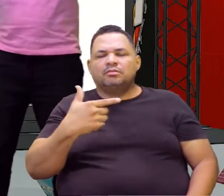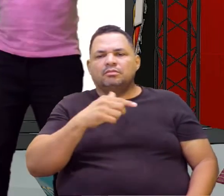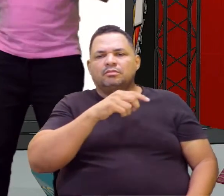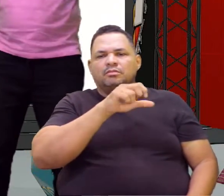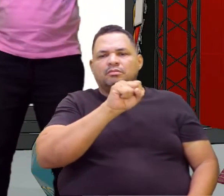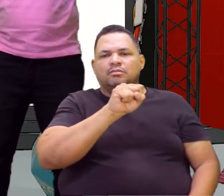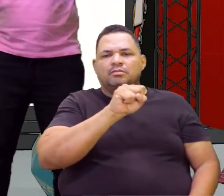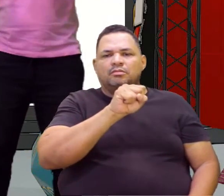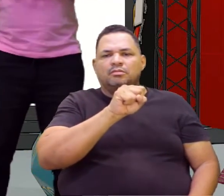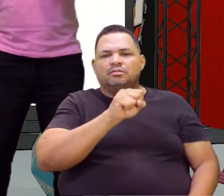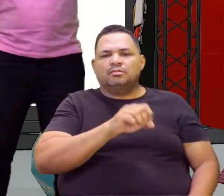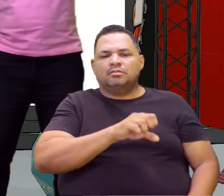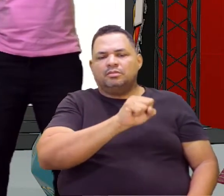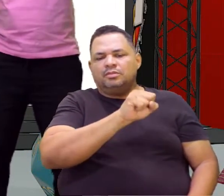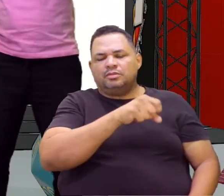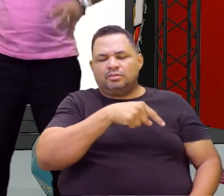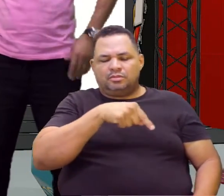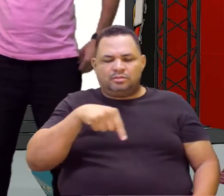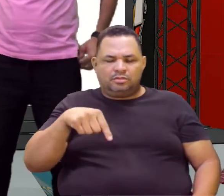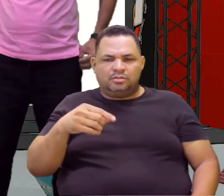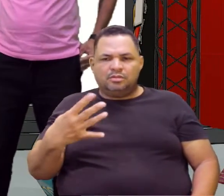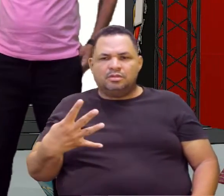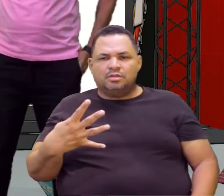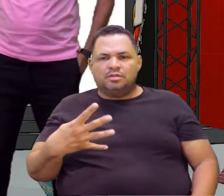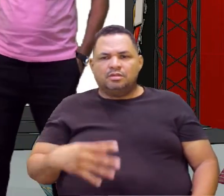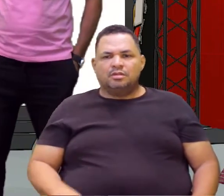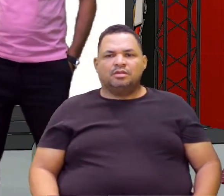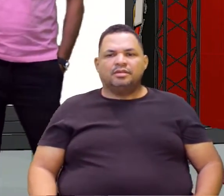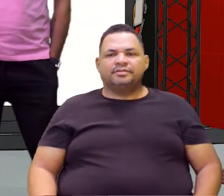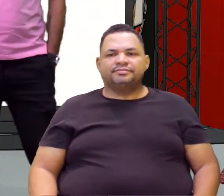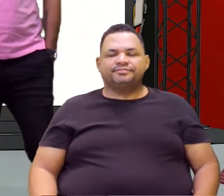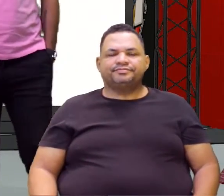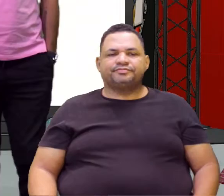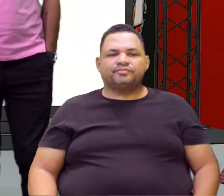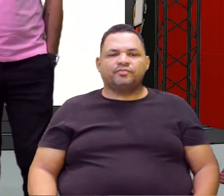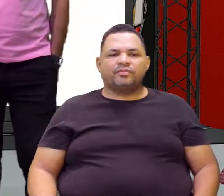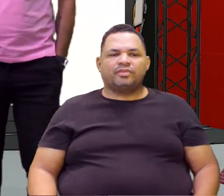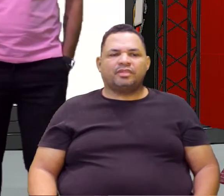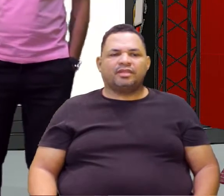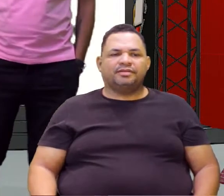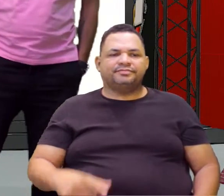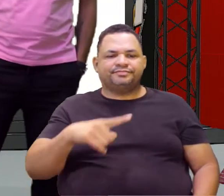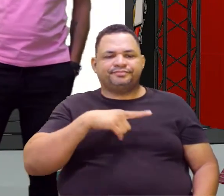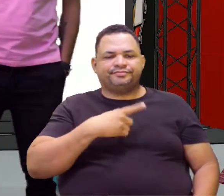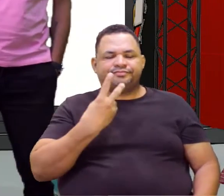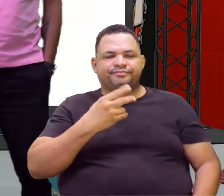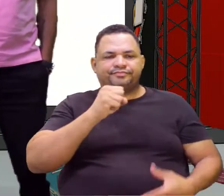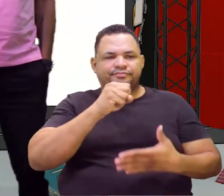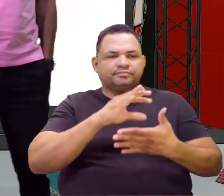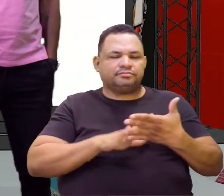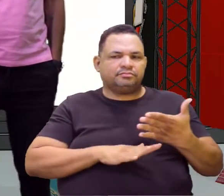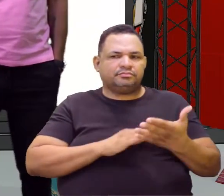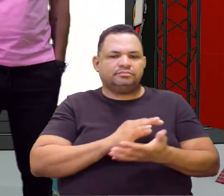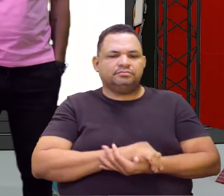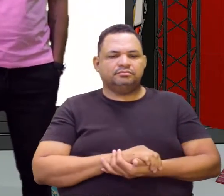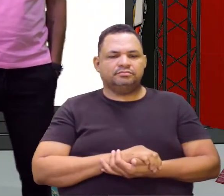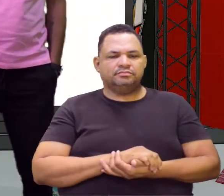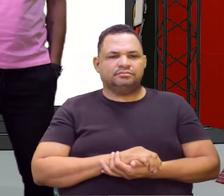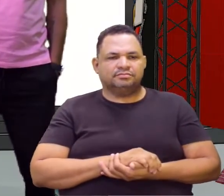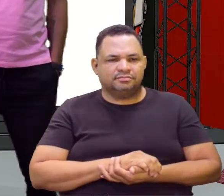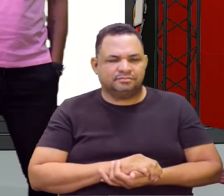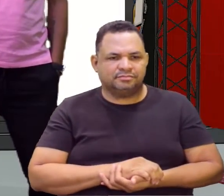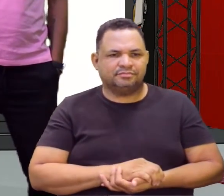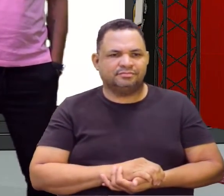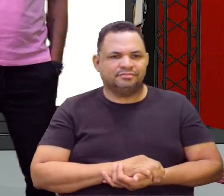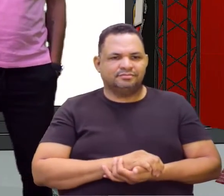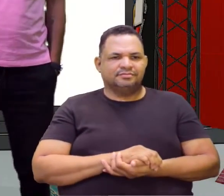não é 8 por 4? Então, 8 vezes 4, 32. Beleza. Vamos lá, a gente tem duas questões para fazer, mas espero que dê tempo, senão qualquer